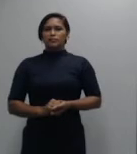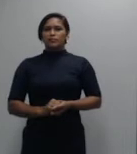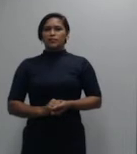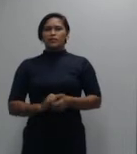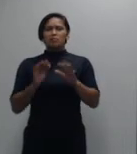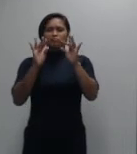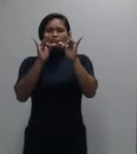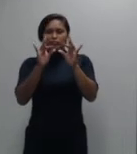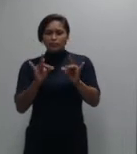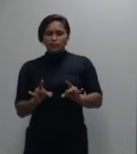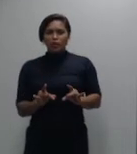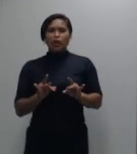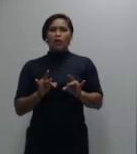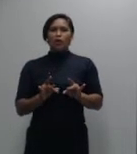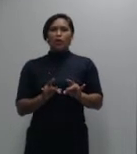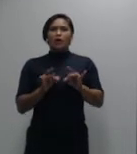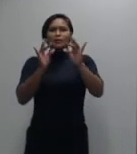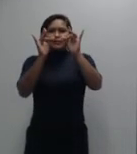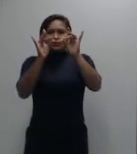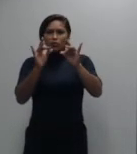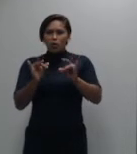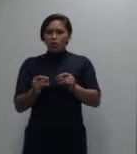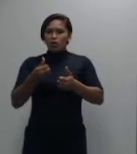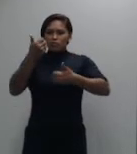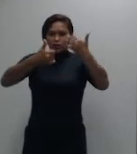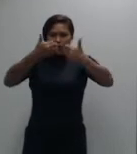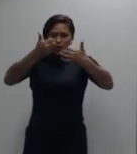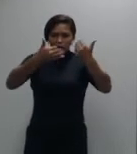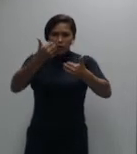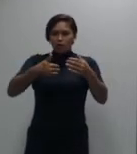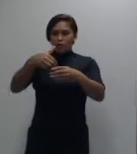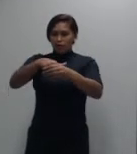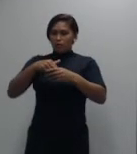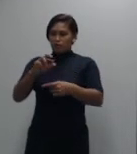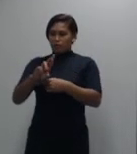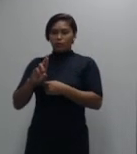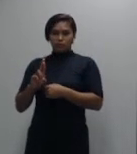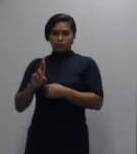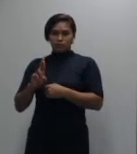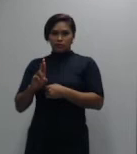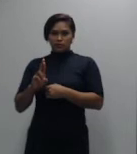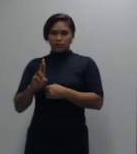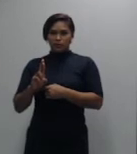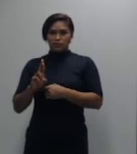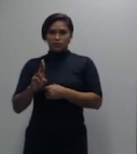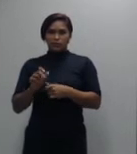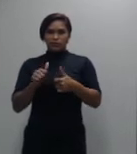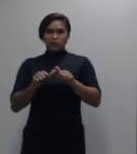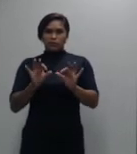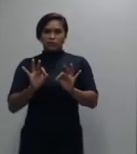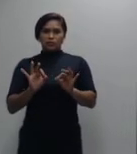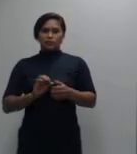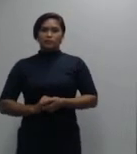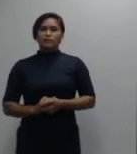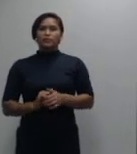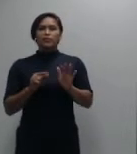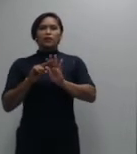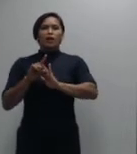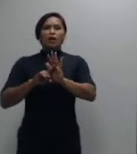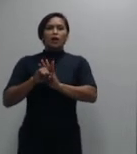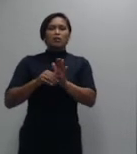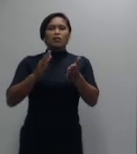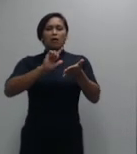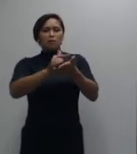esmiuçada pelo pelo prive Campo e com uma com análise de